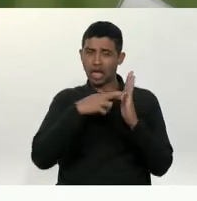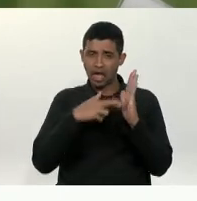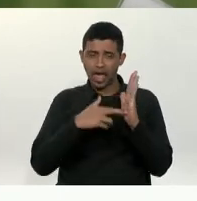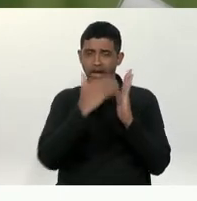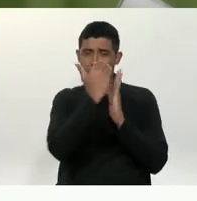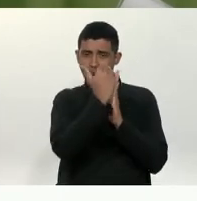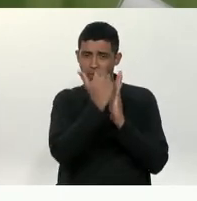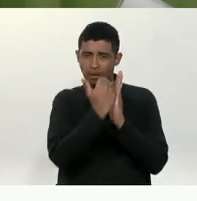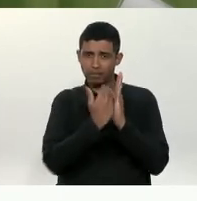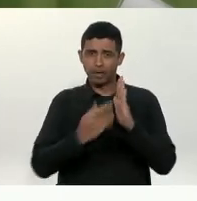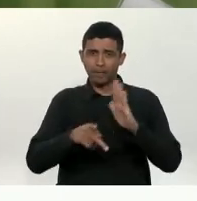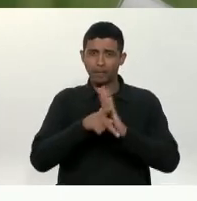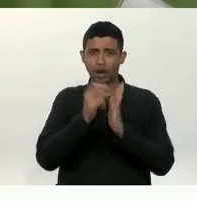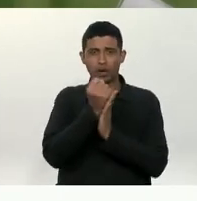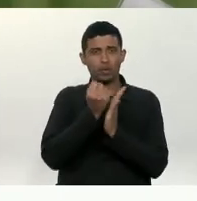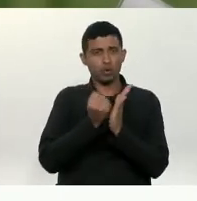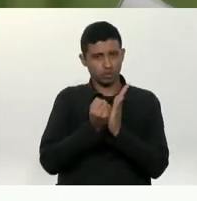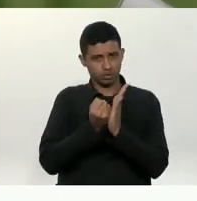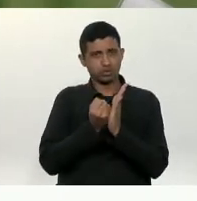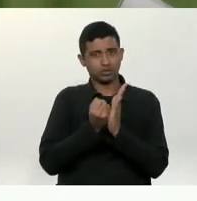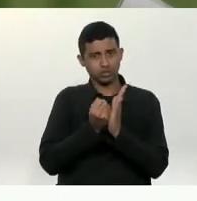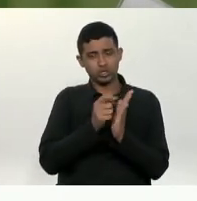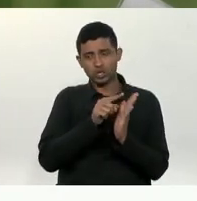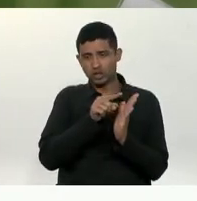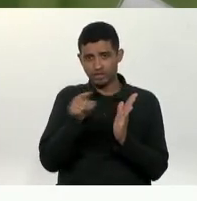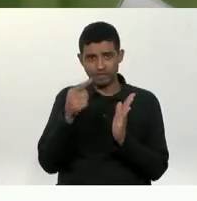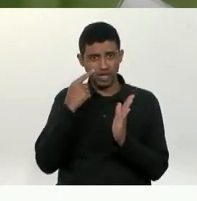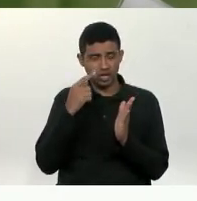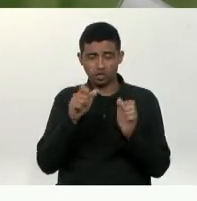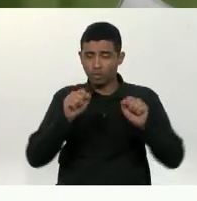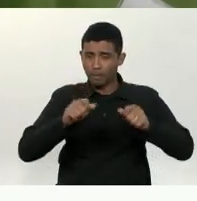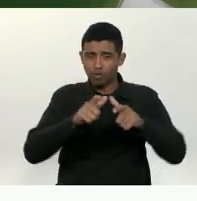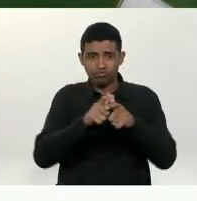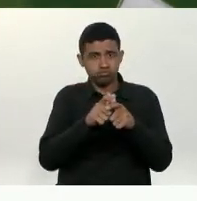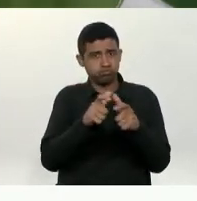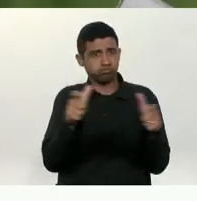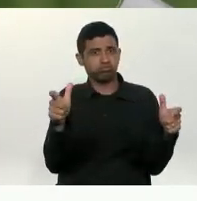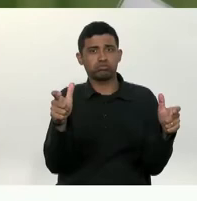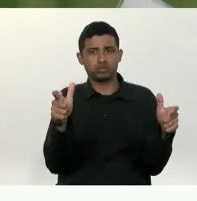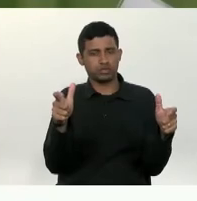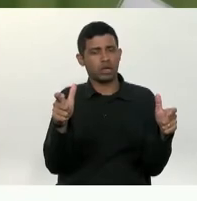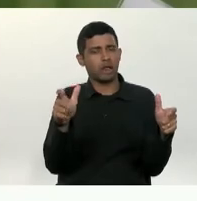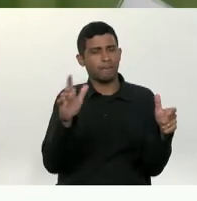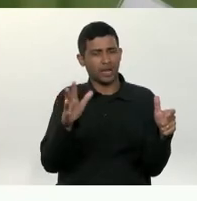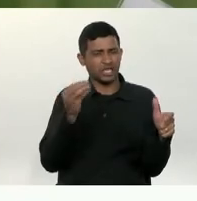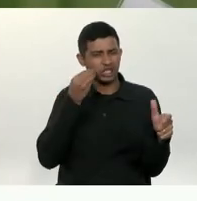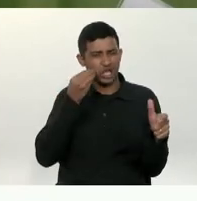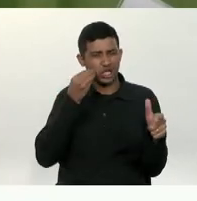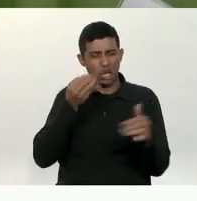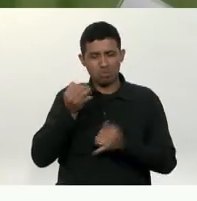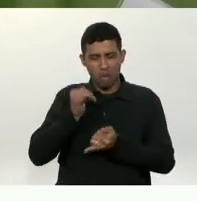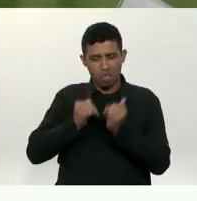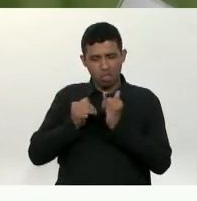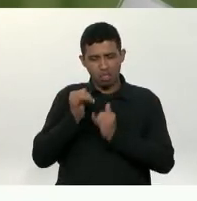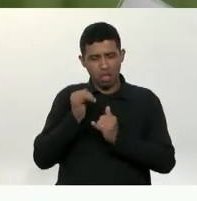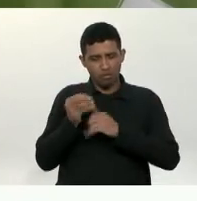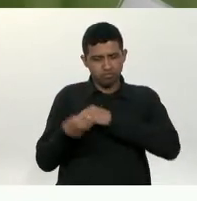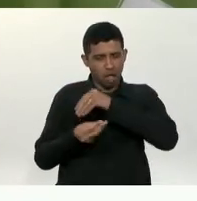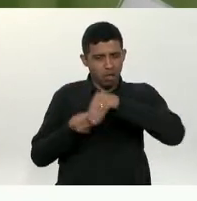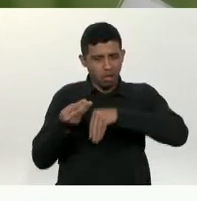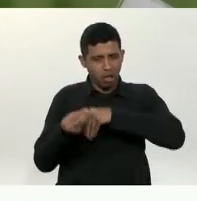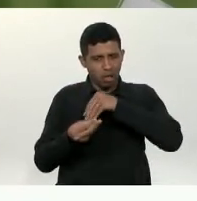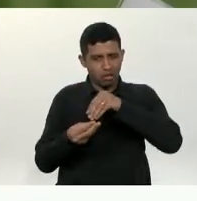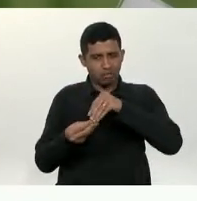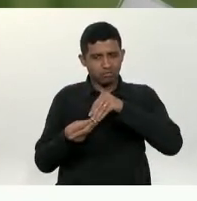de efetivamente bancar a expansão e não tentar química para diminuir o investimento